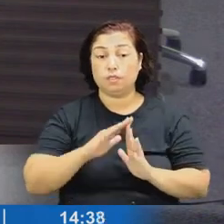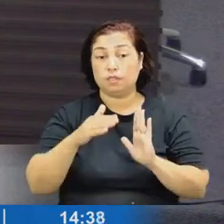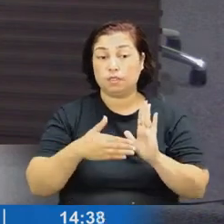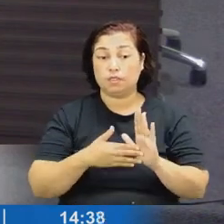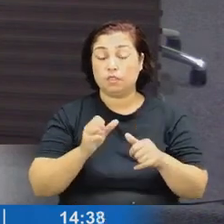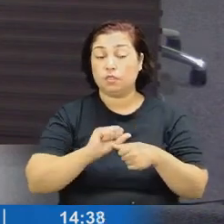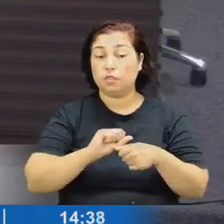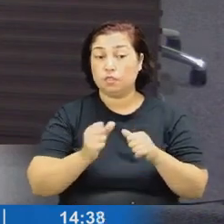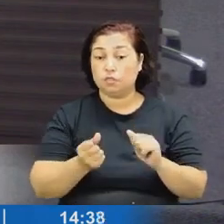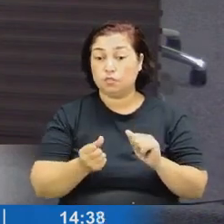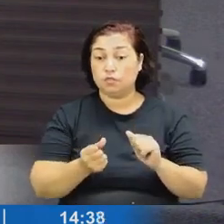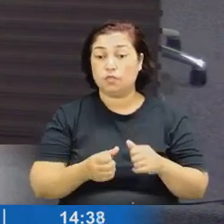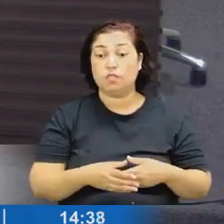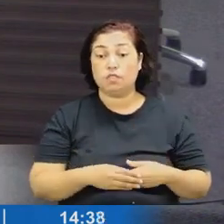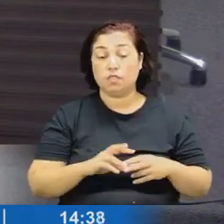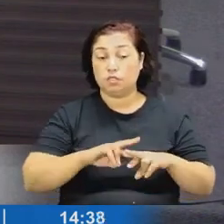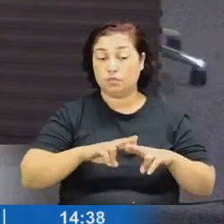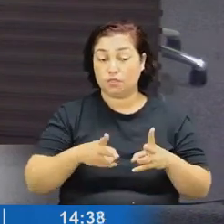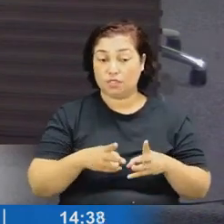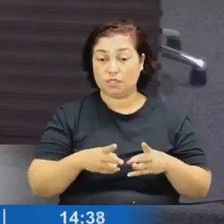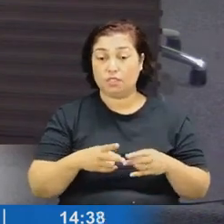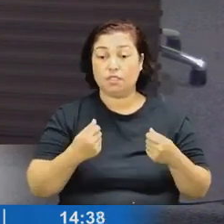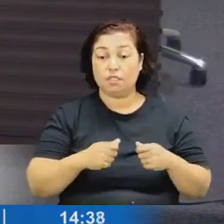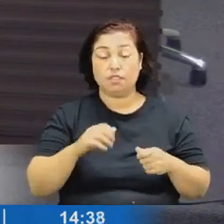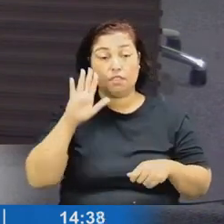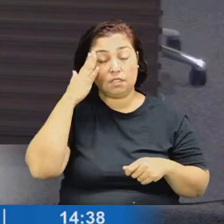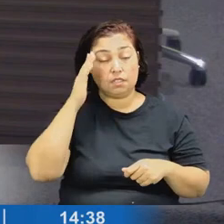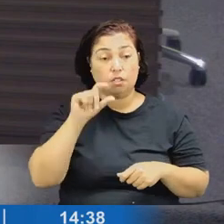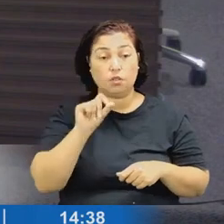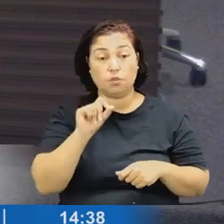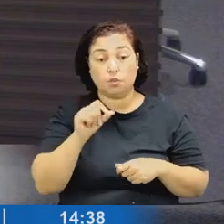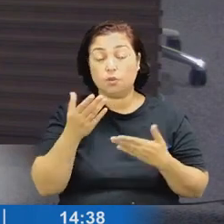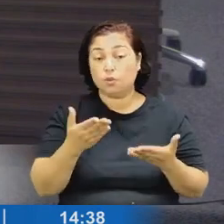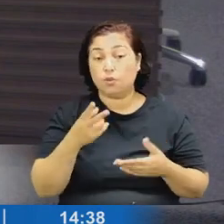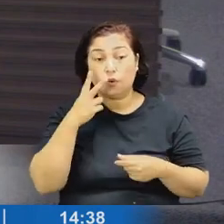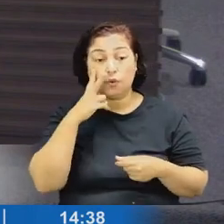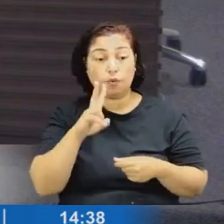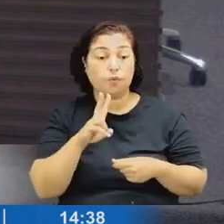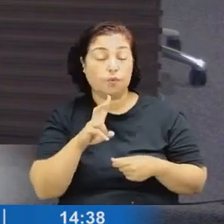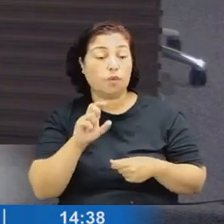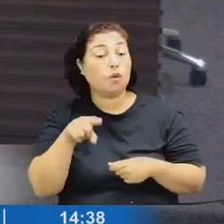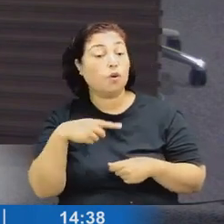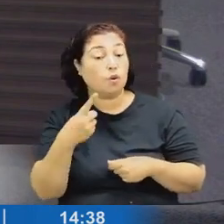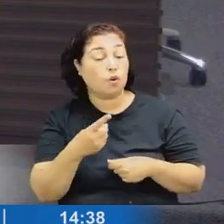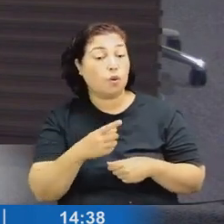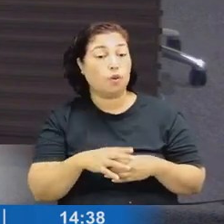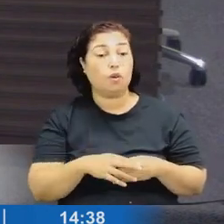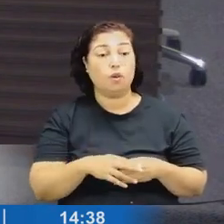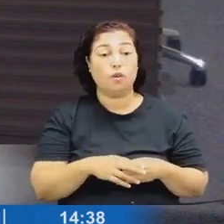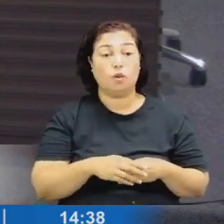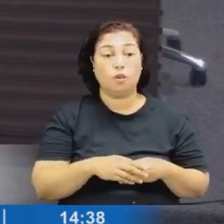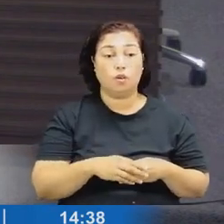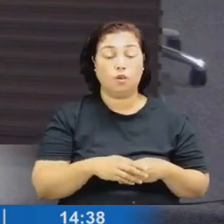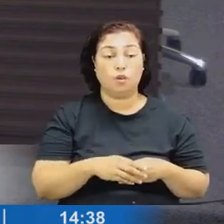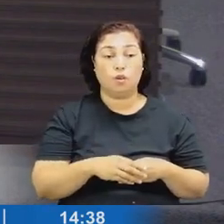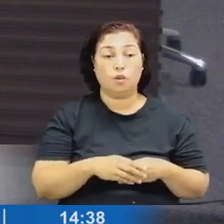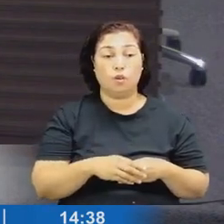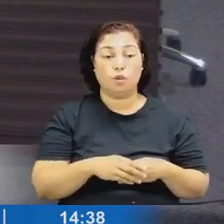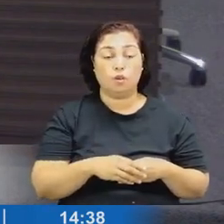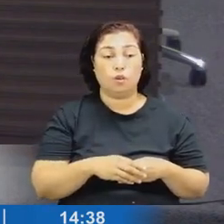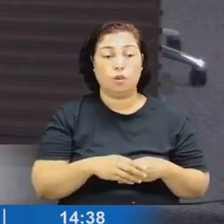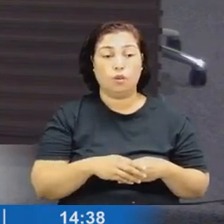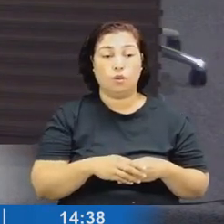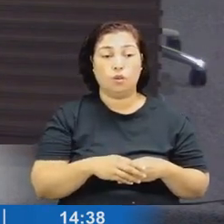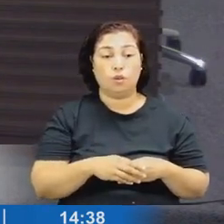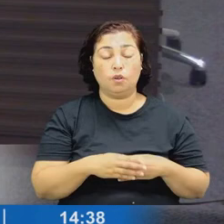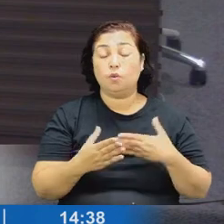uma diferença brutal porque você tem que saber exatamente o que que vai impulsionar para ver o roi depois que é o roi quanto botou lá no meta lá